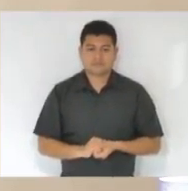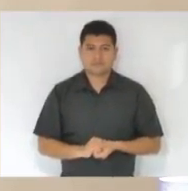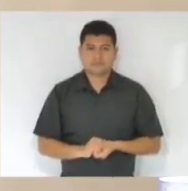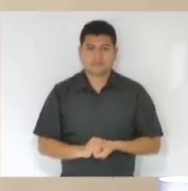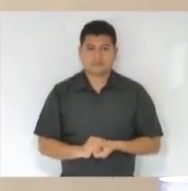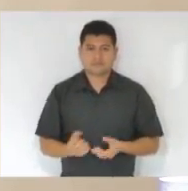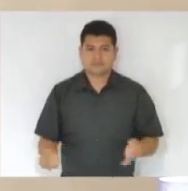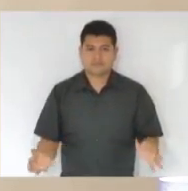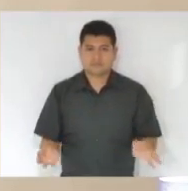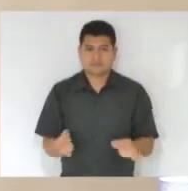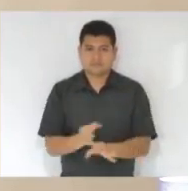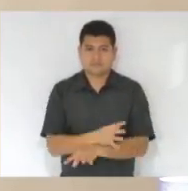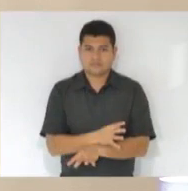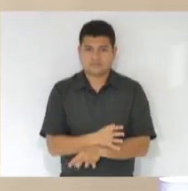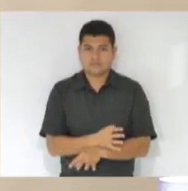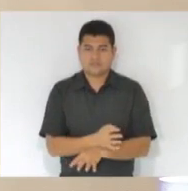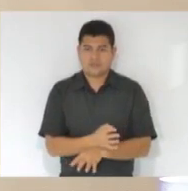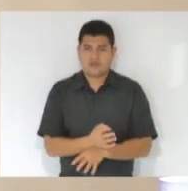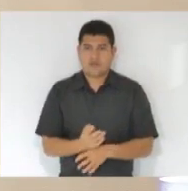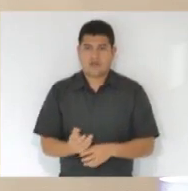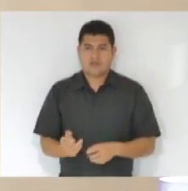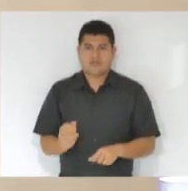Encerrada a suspensão